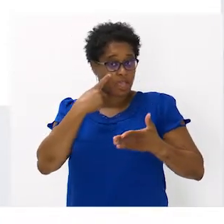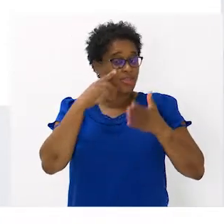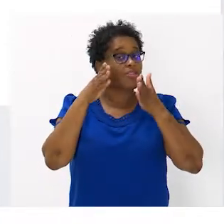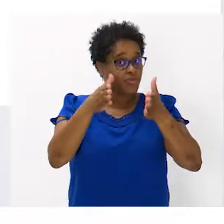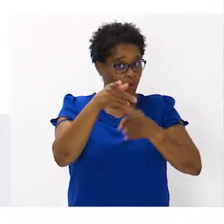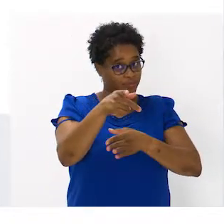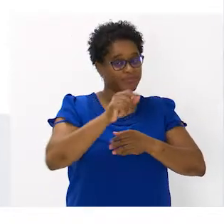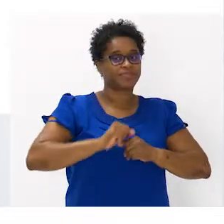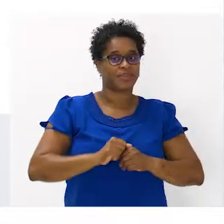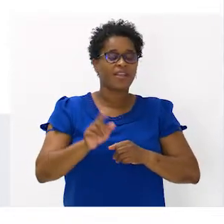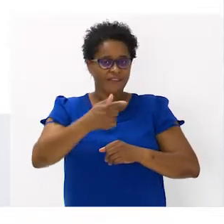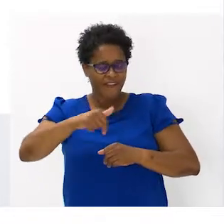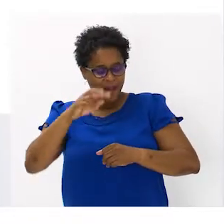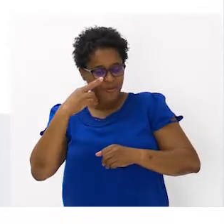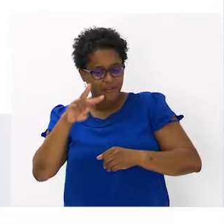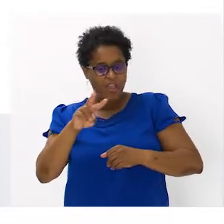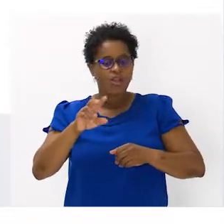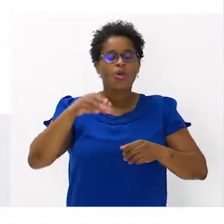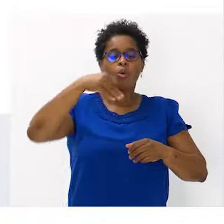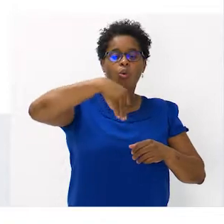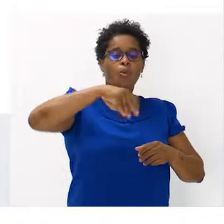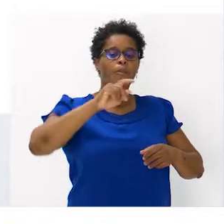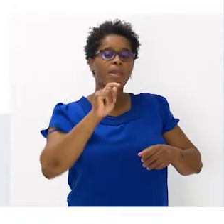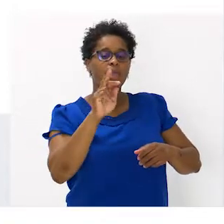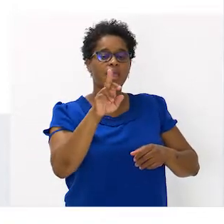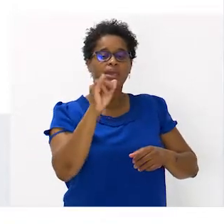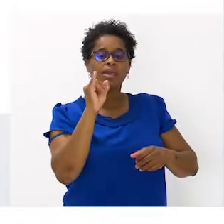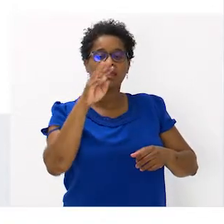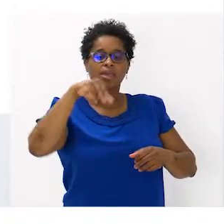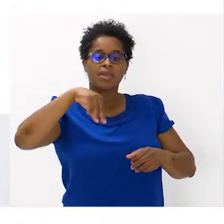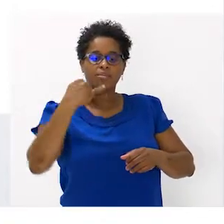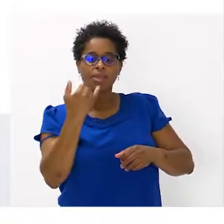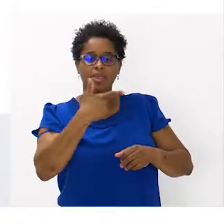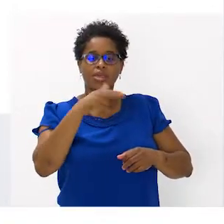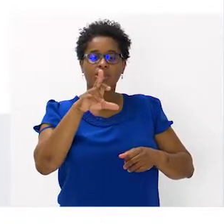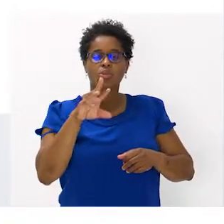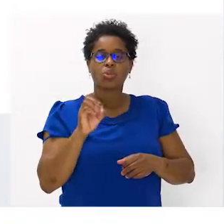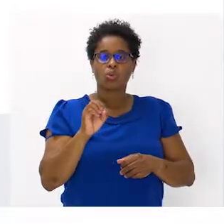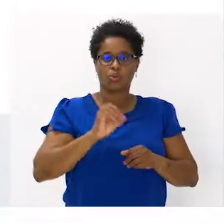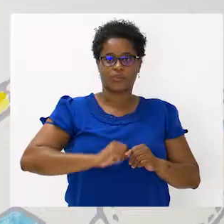atenção. Vamos ver o perímetro